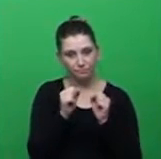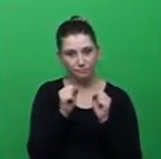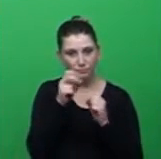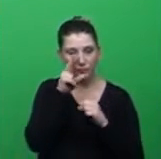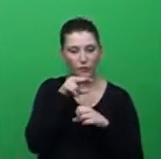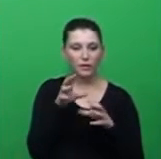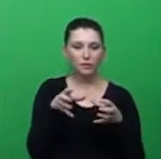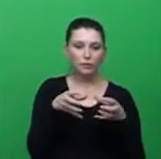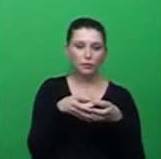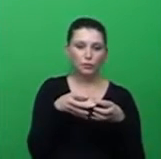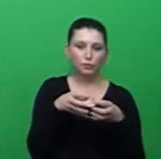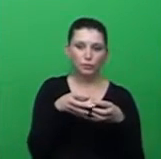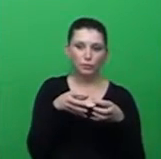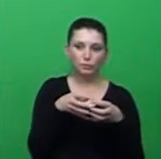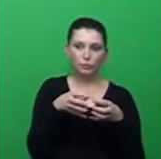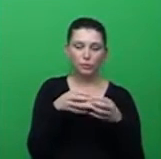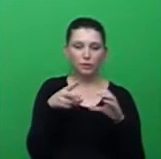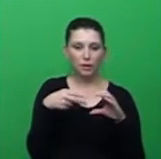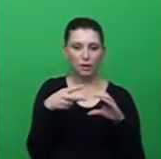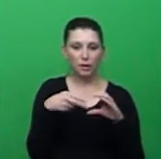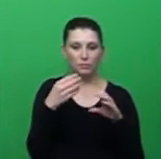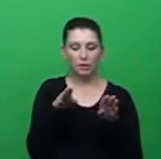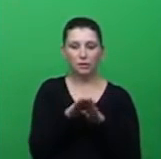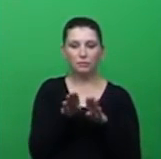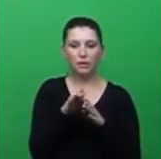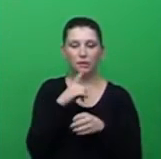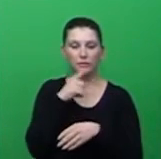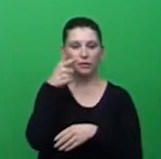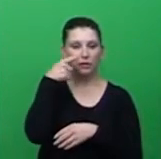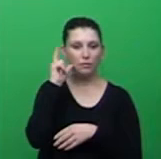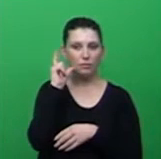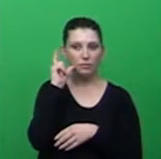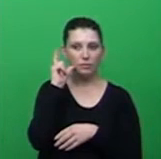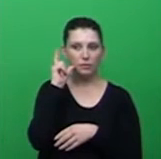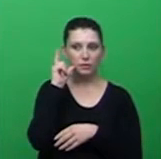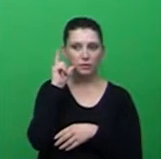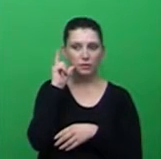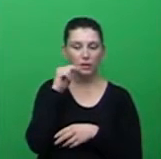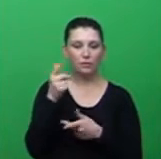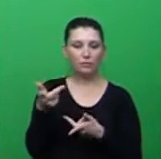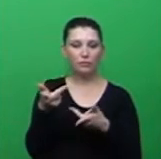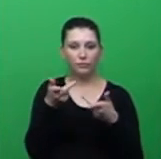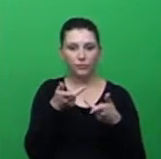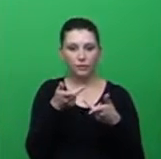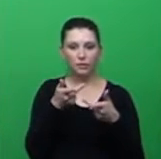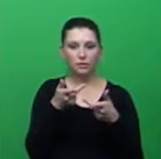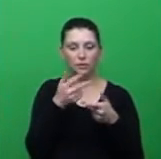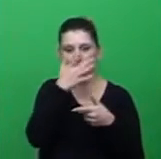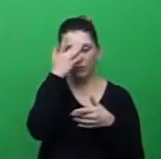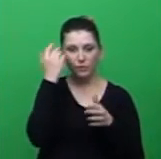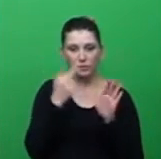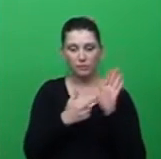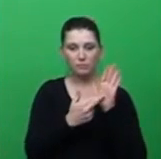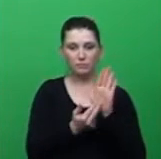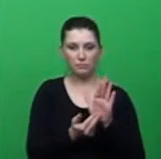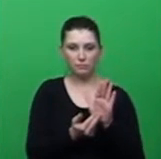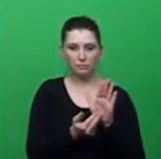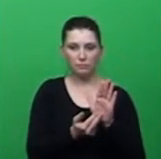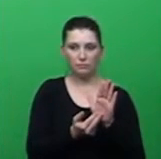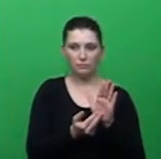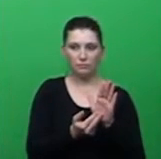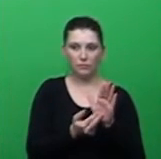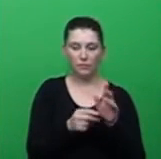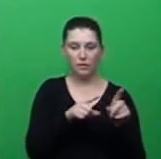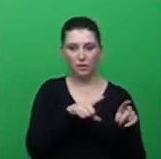Câmara, mas nós recebemos ontem também no gabinete o convite dos representantes das cooperativas, da